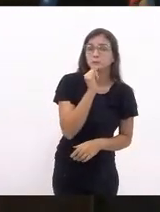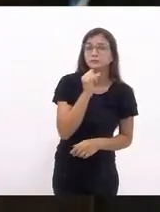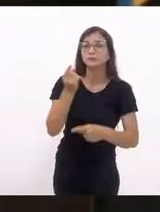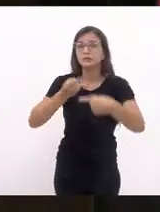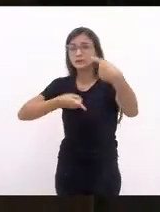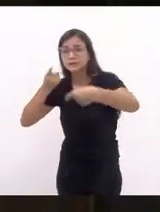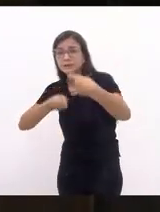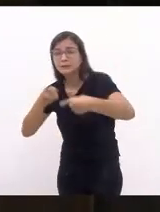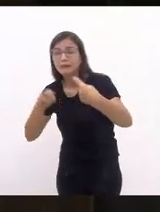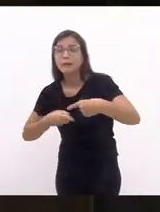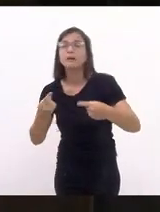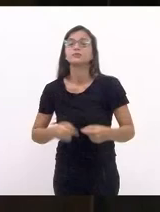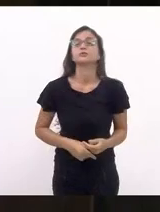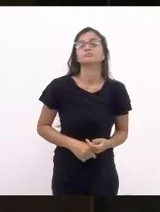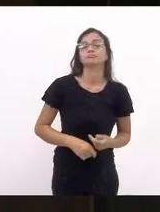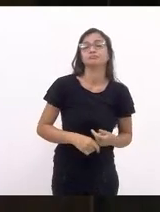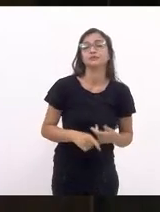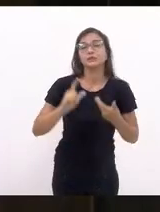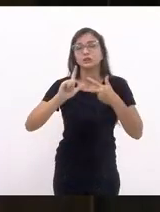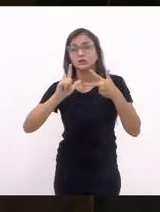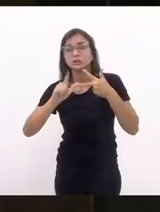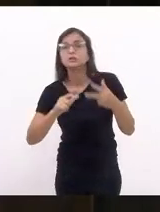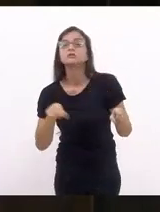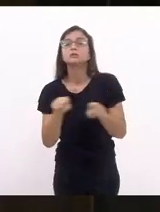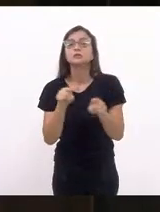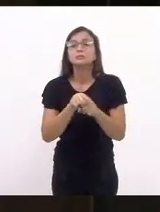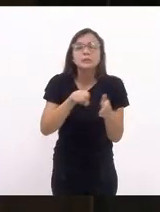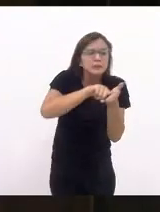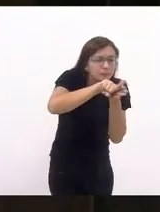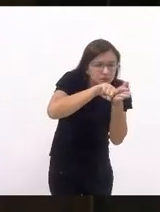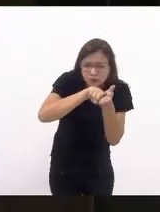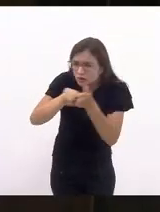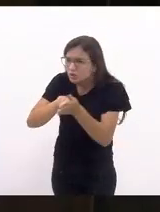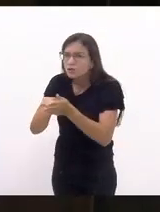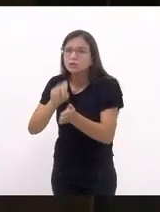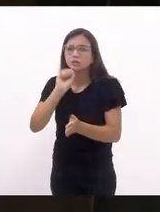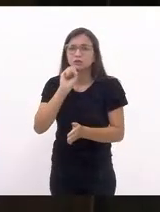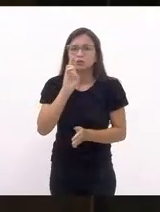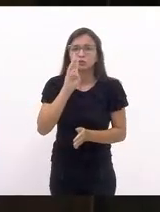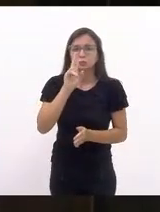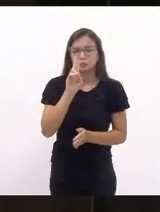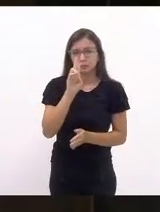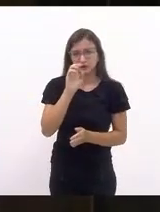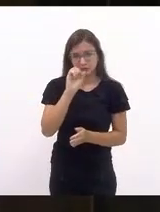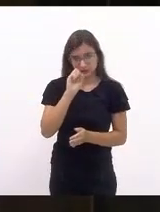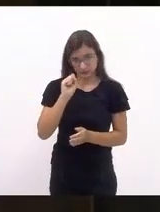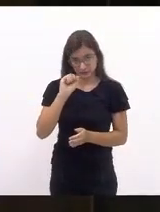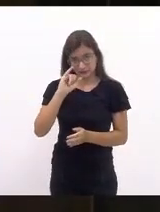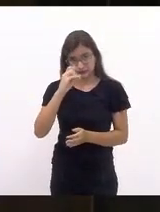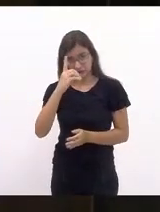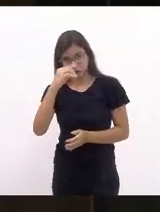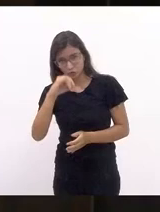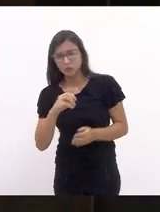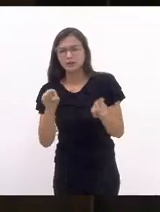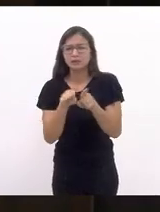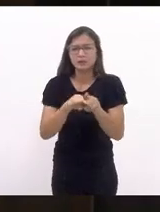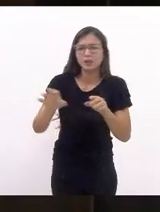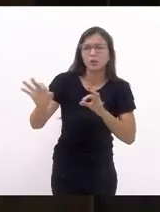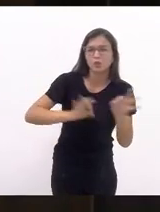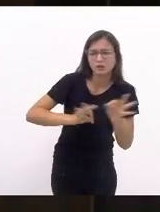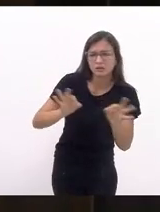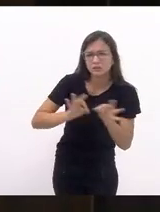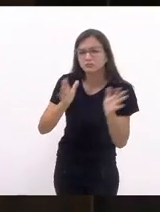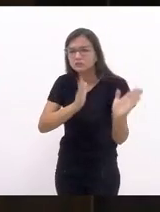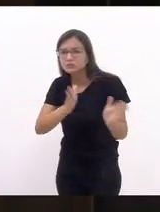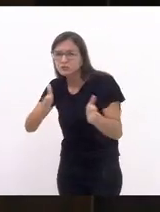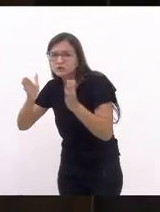debates legislativos a realização de Pesquisas para o subsídio a propostas da casa a organização de indicadores e dados